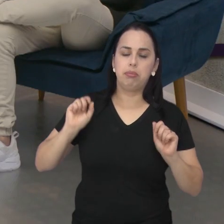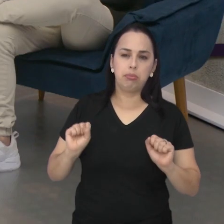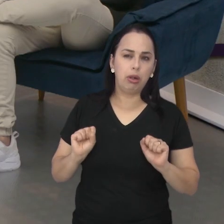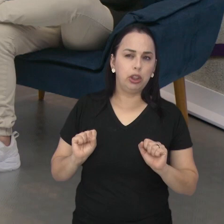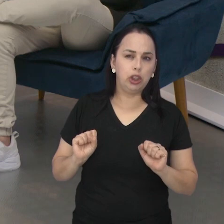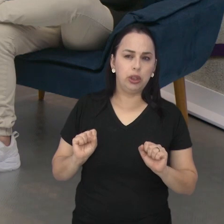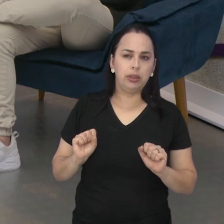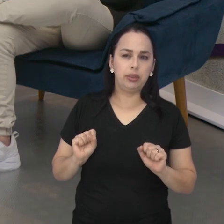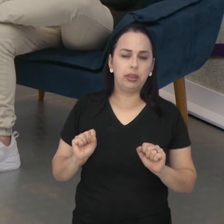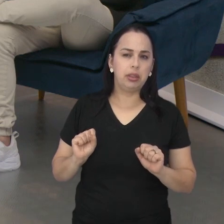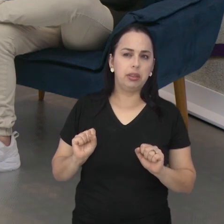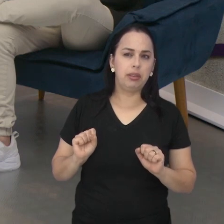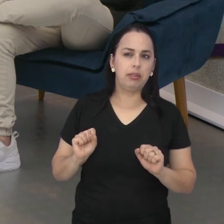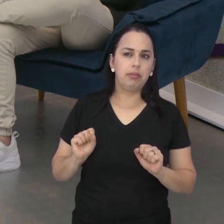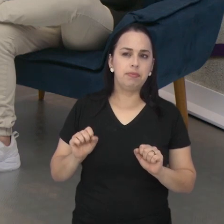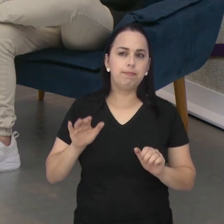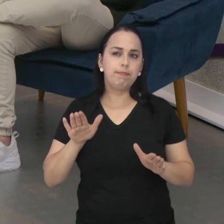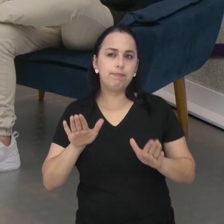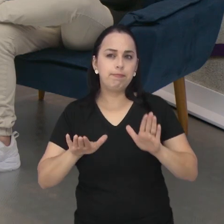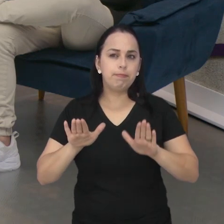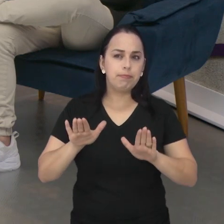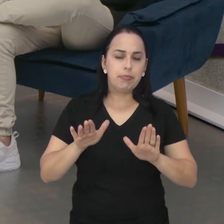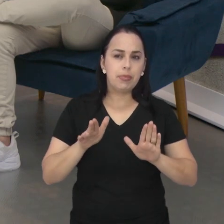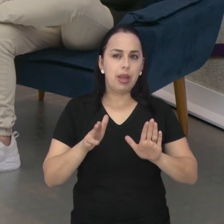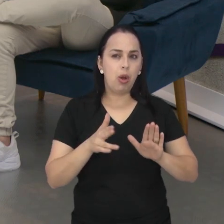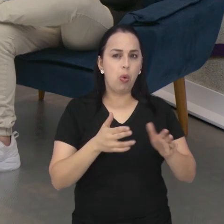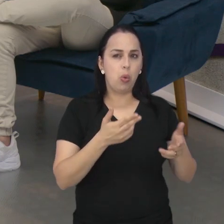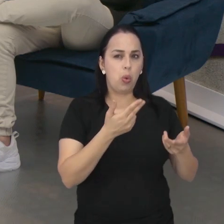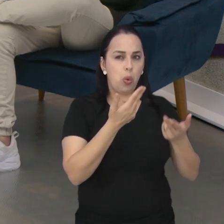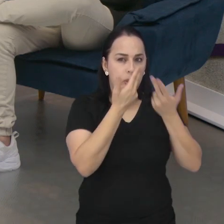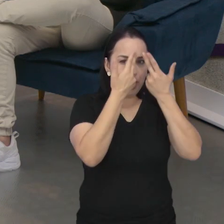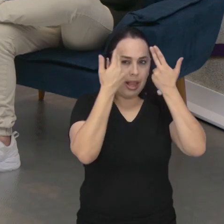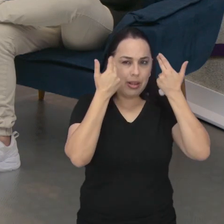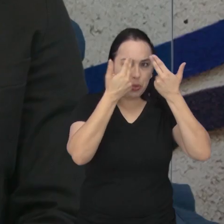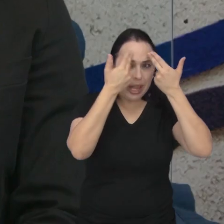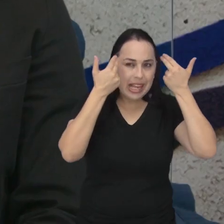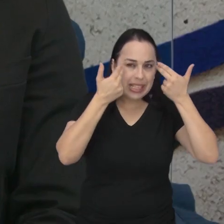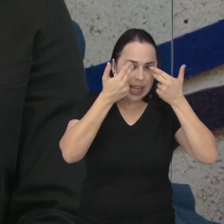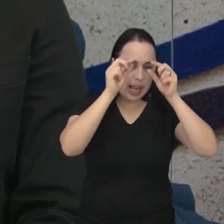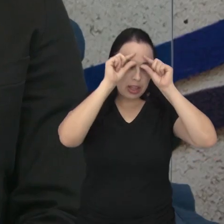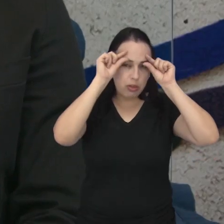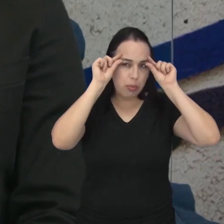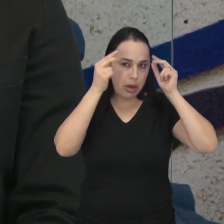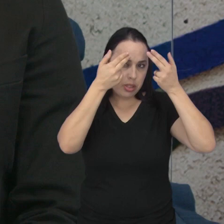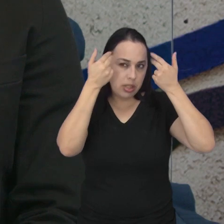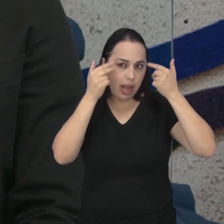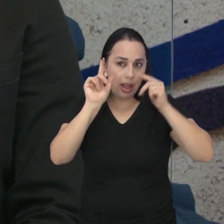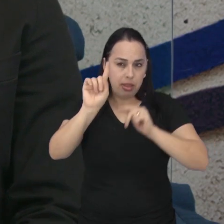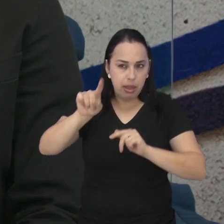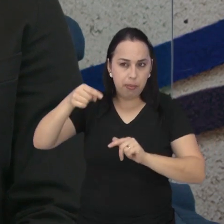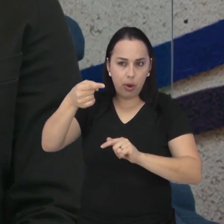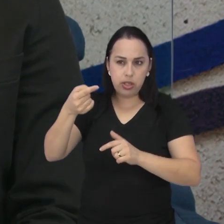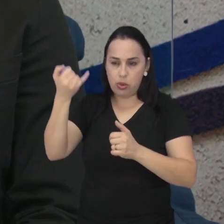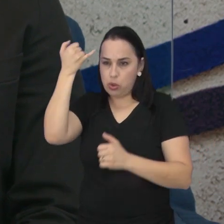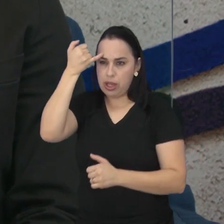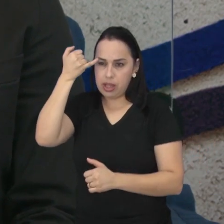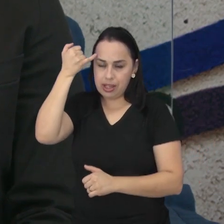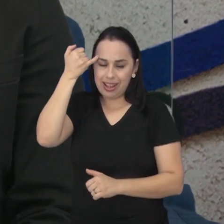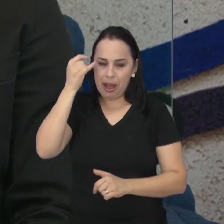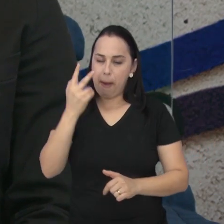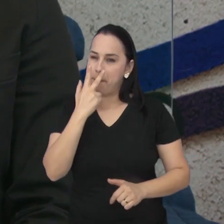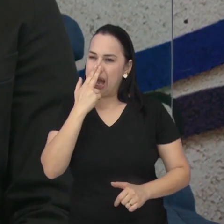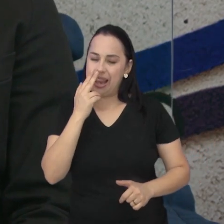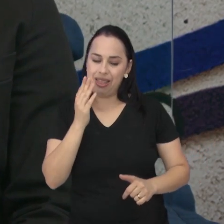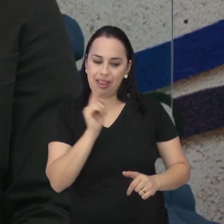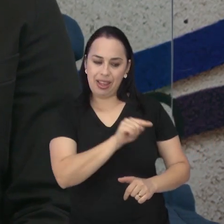pode considerar ela como uma evolução, então, do design de sobrancelha? Porque a pessoa, para micropigmentar